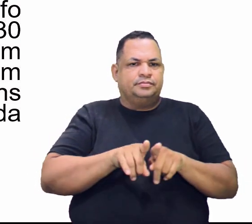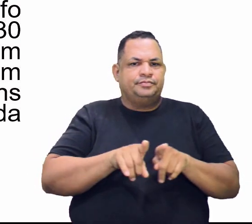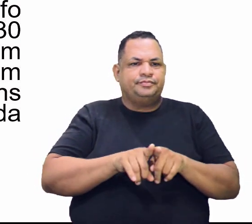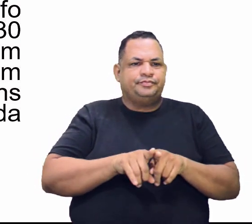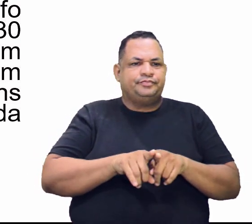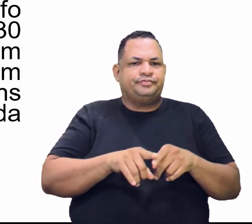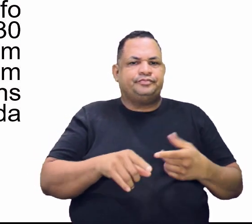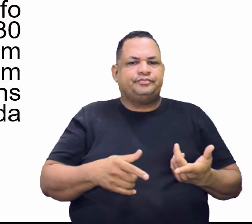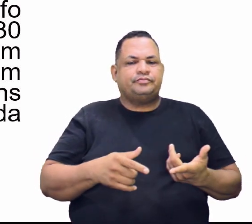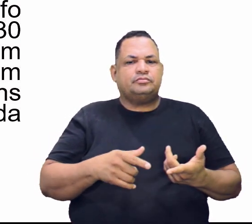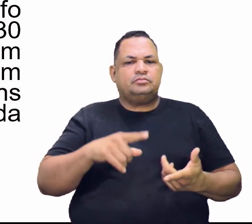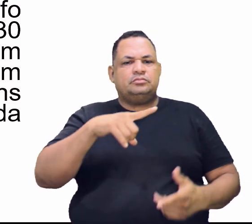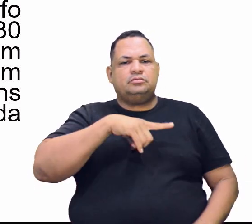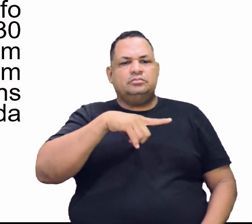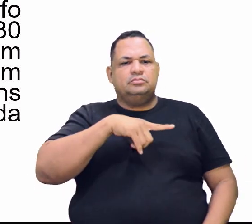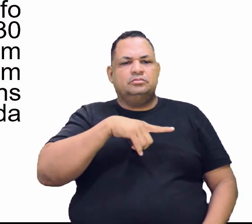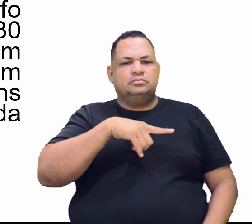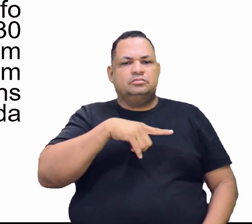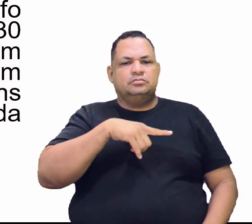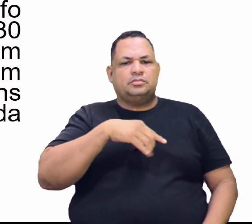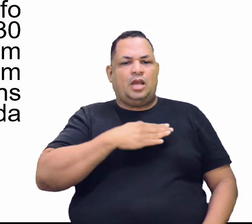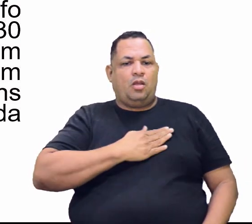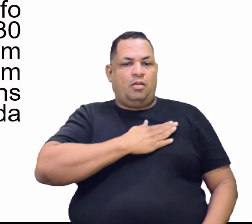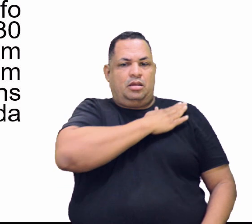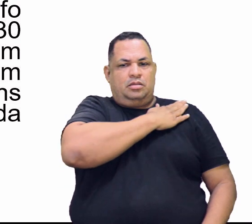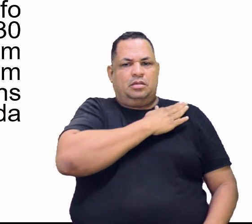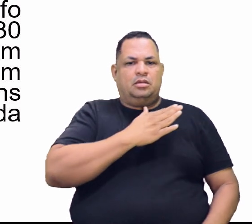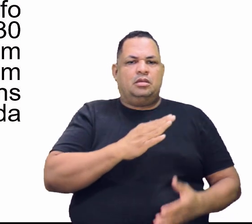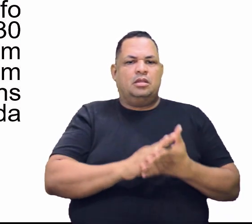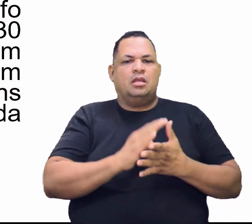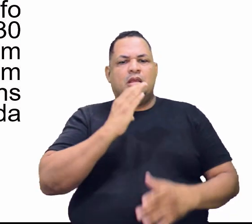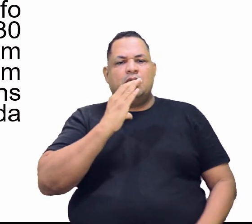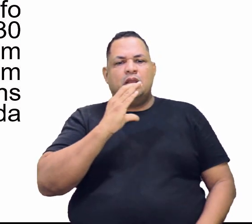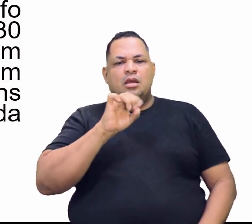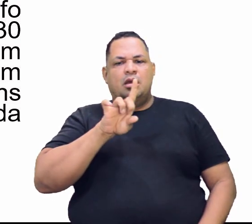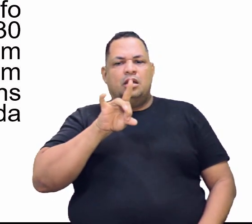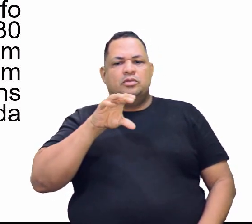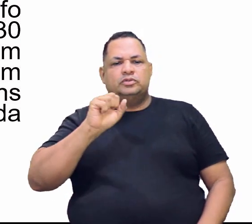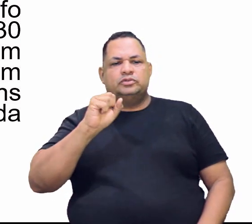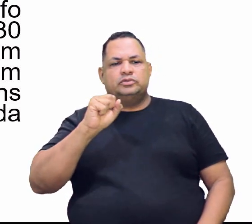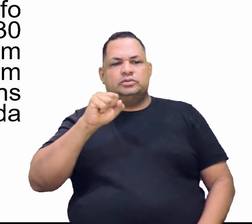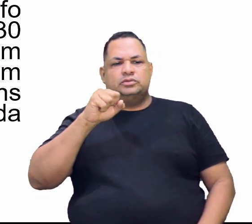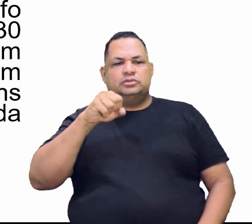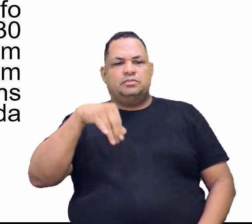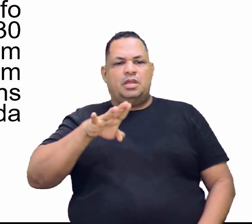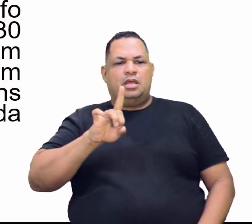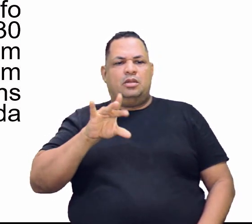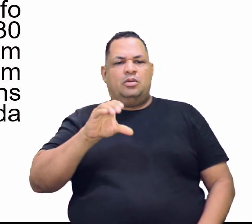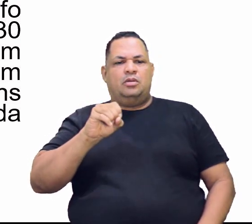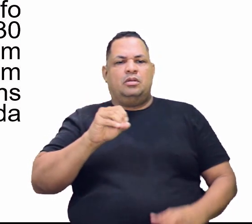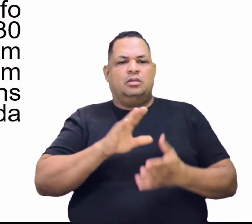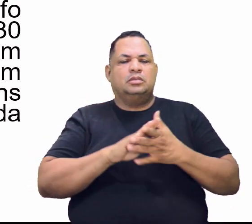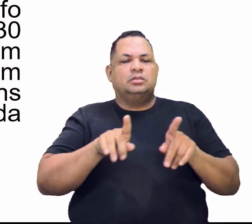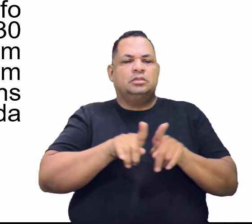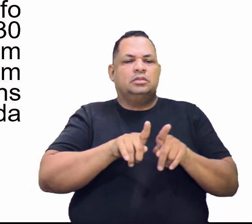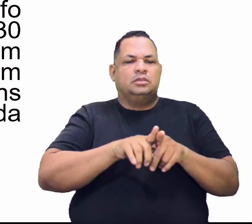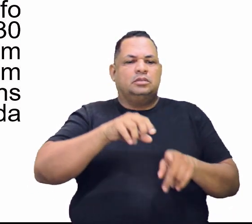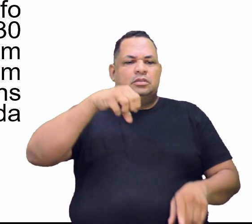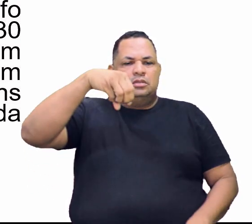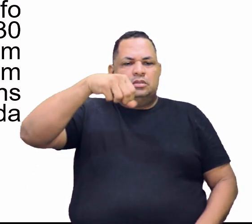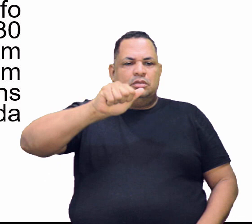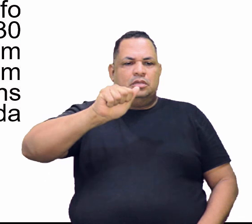de carga, 50 burros, 6 cavalos e mais de 20 bois de corte.